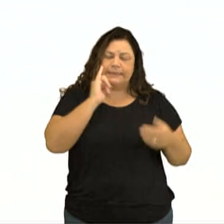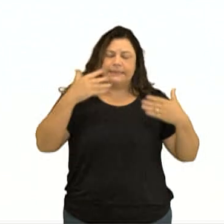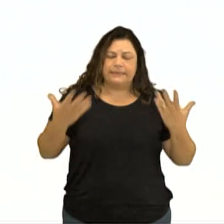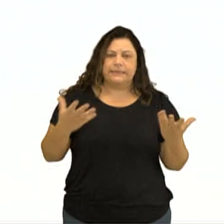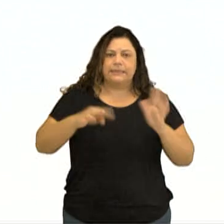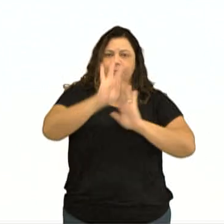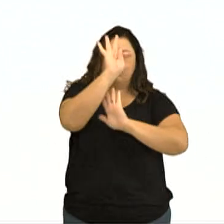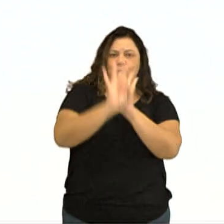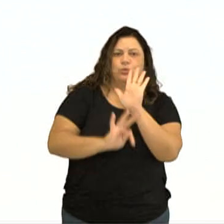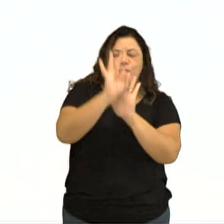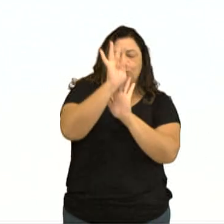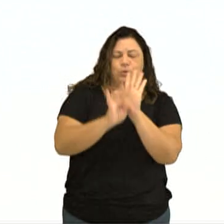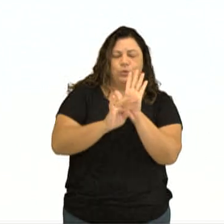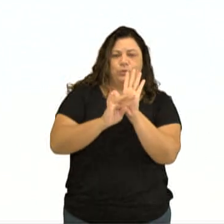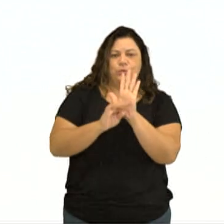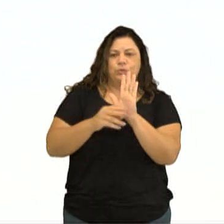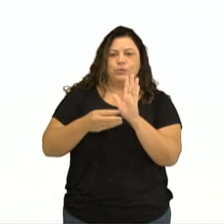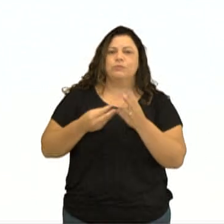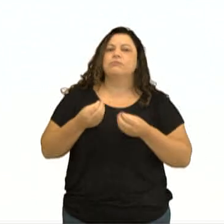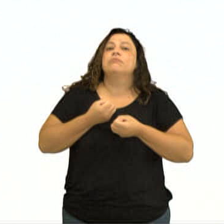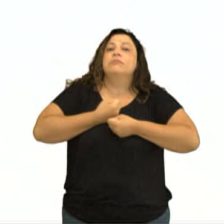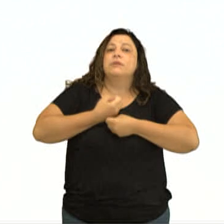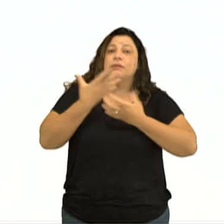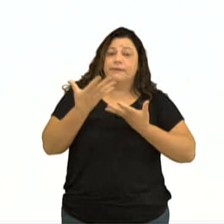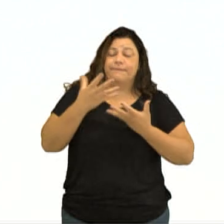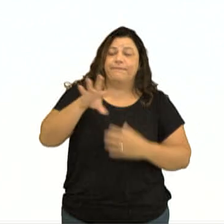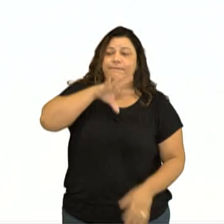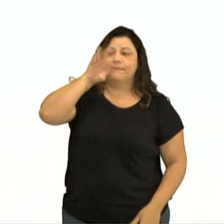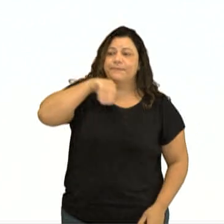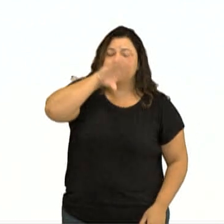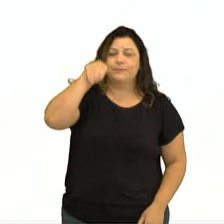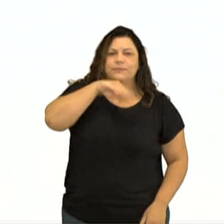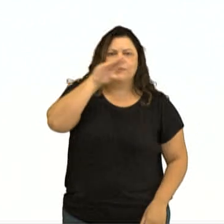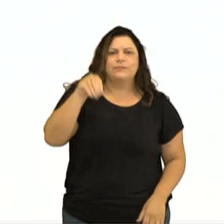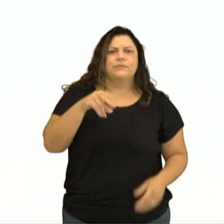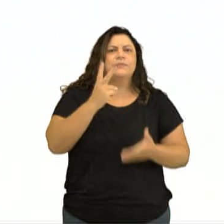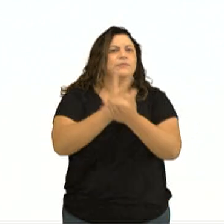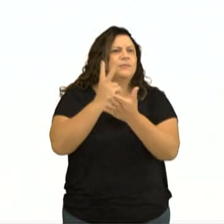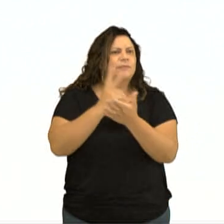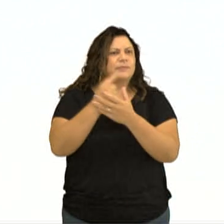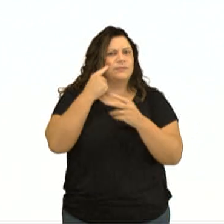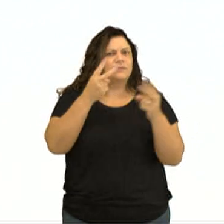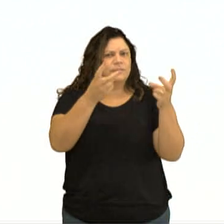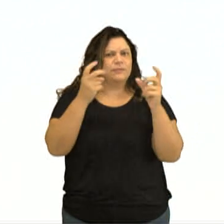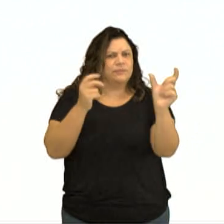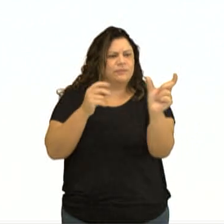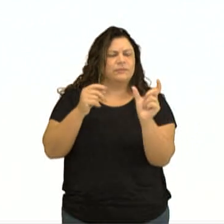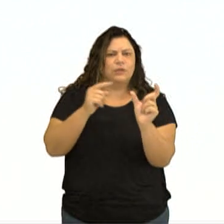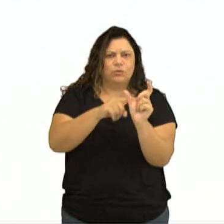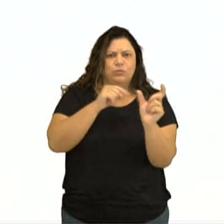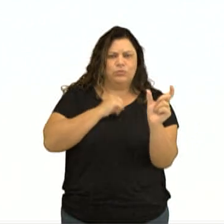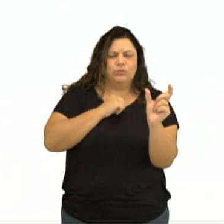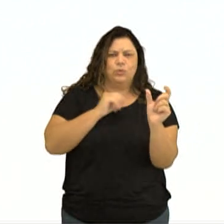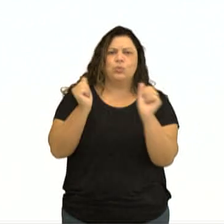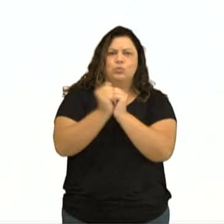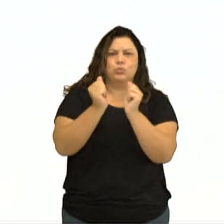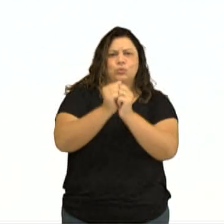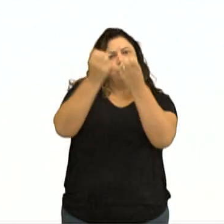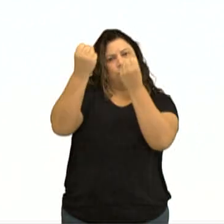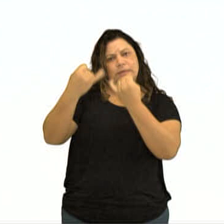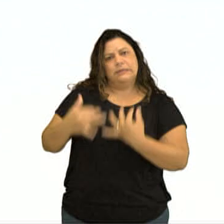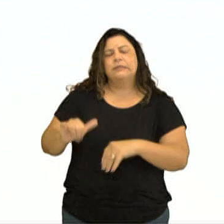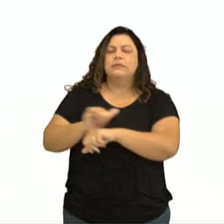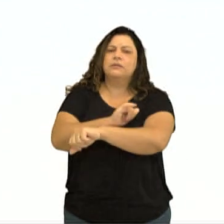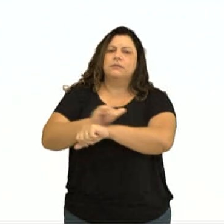nossos textos, na nossa fala. Mas aqui eles estão sendo empregados juntos. Explique a